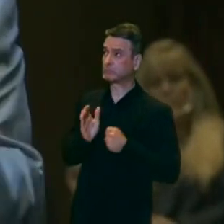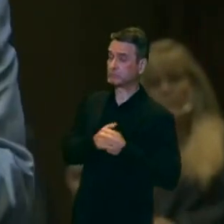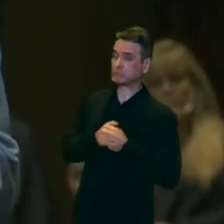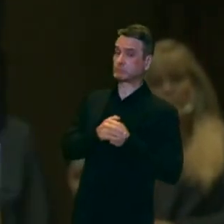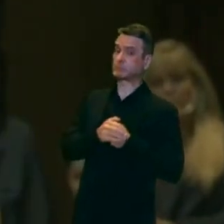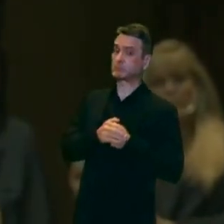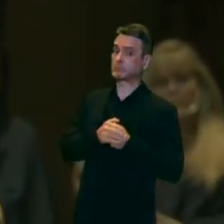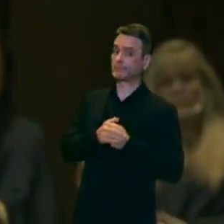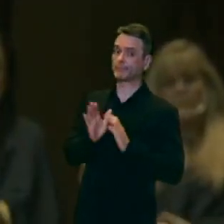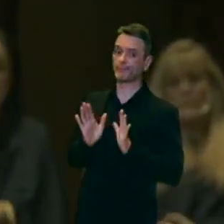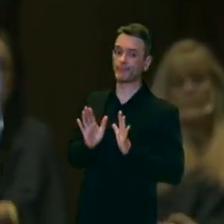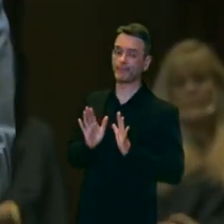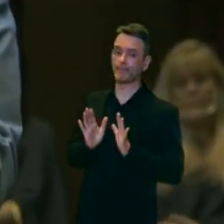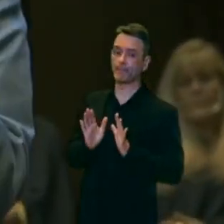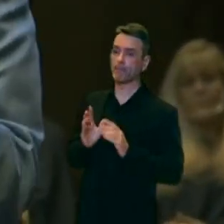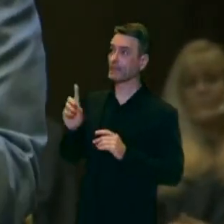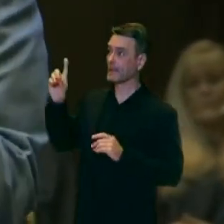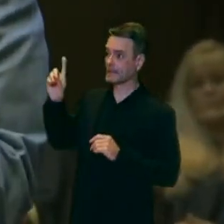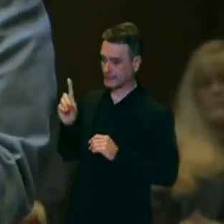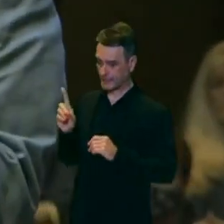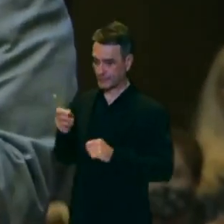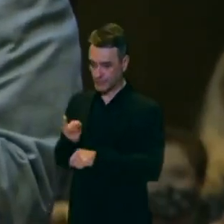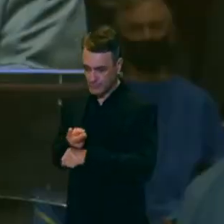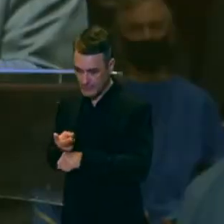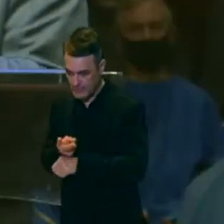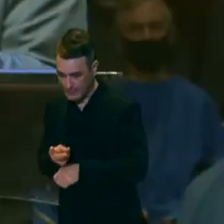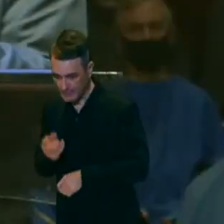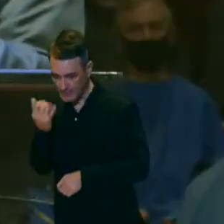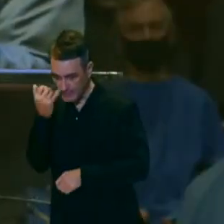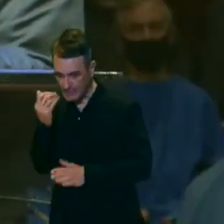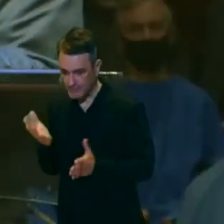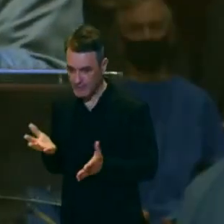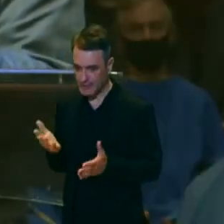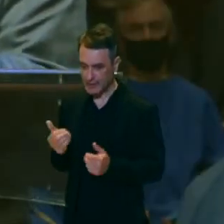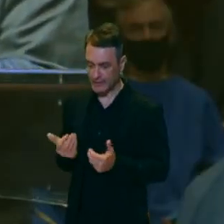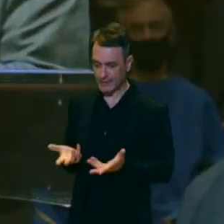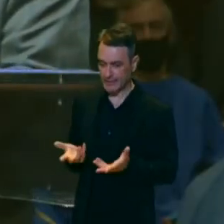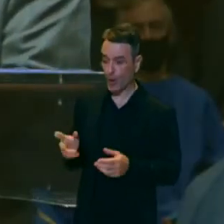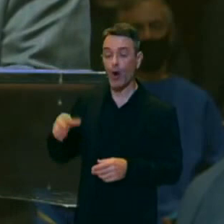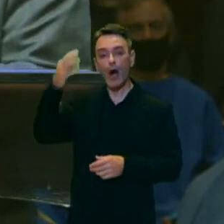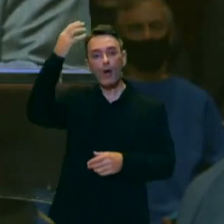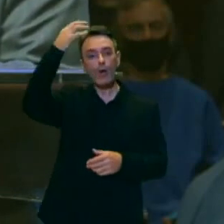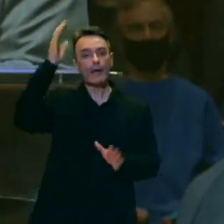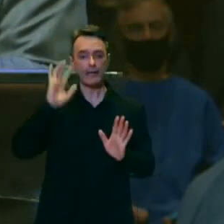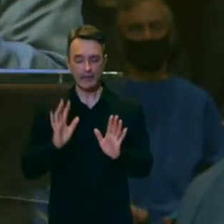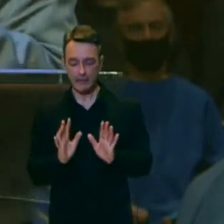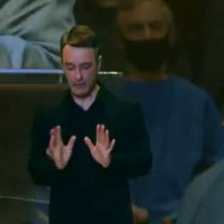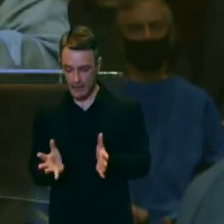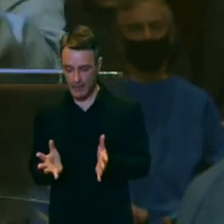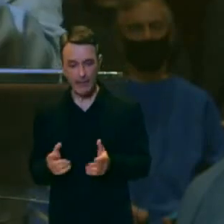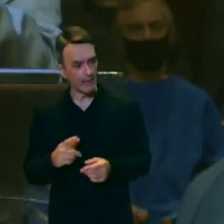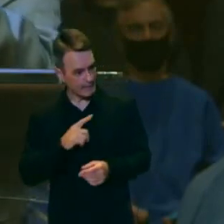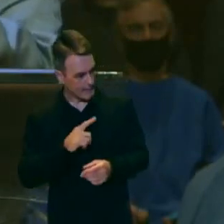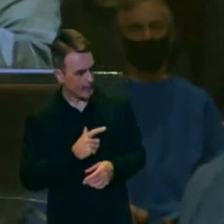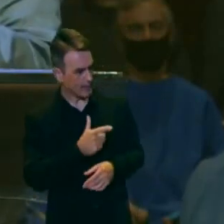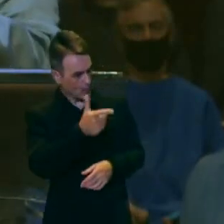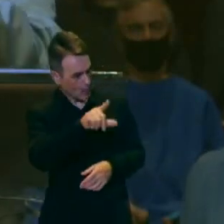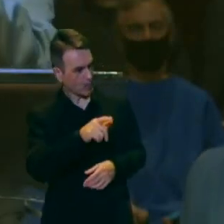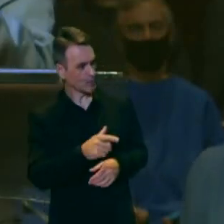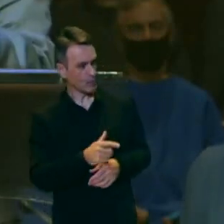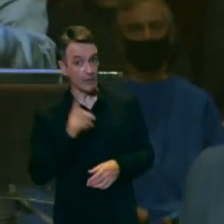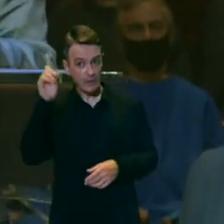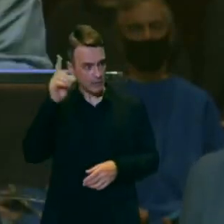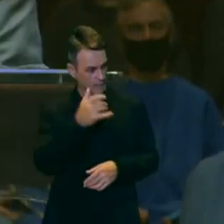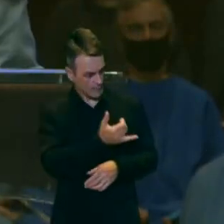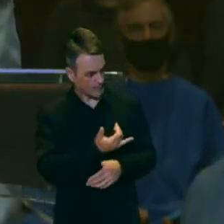proteger Jeremias, ele buscava Jeremias em segredo para saber se tinha mais uma palavra do Senhor, mas ele não se rendia,